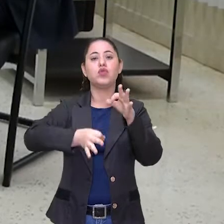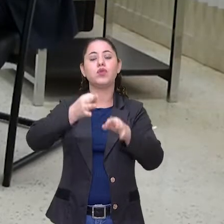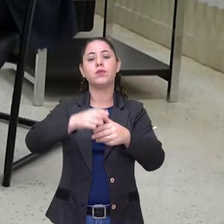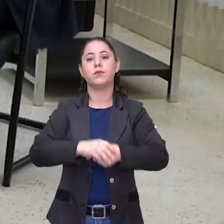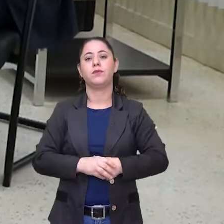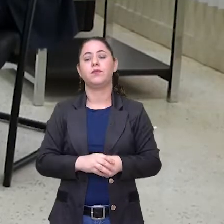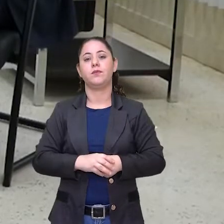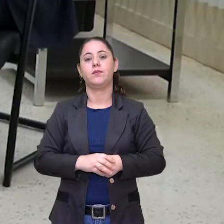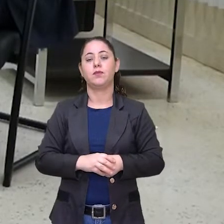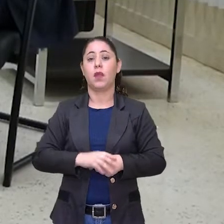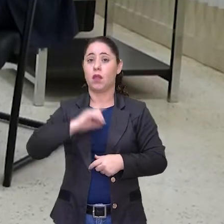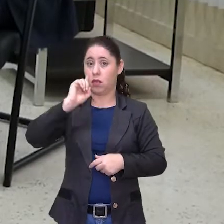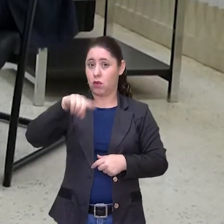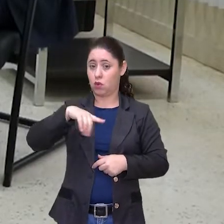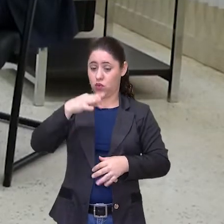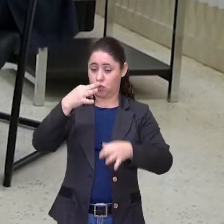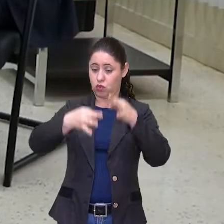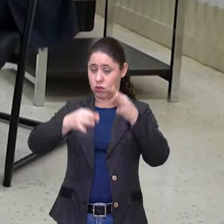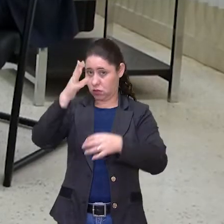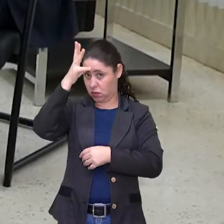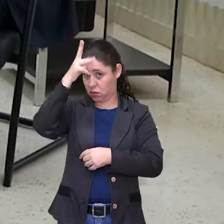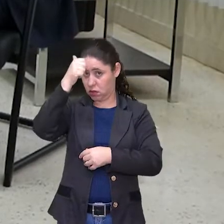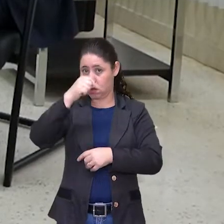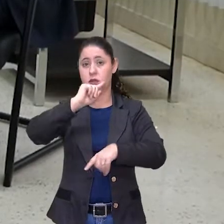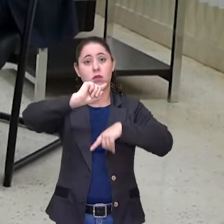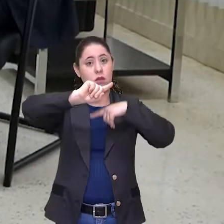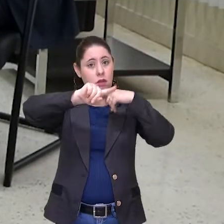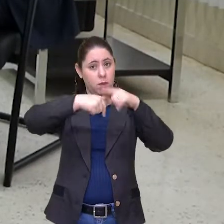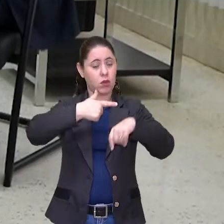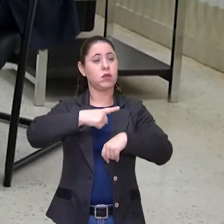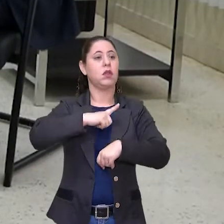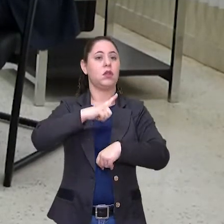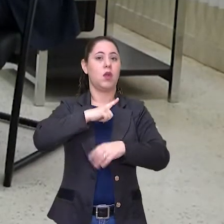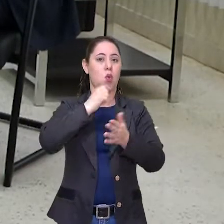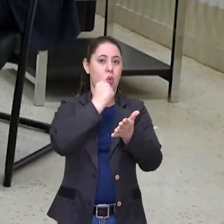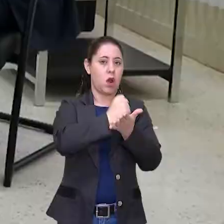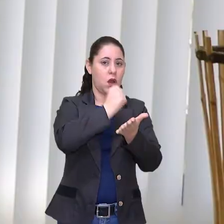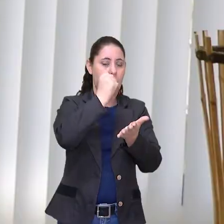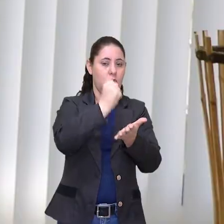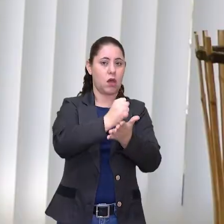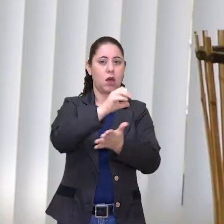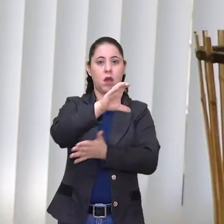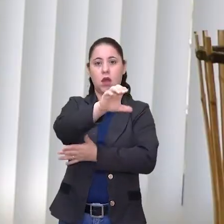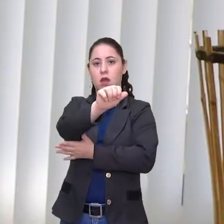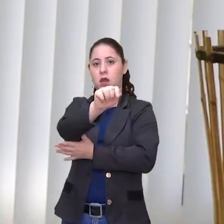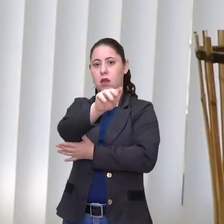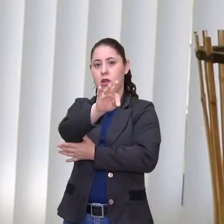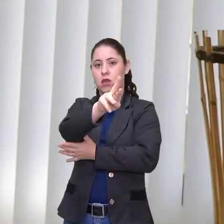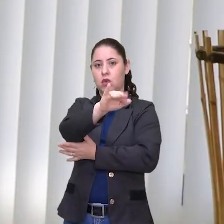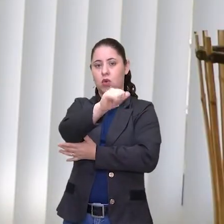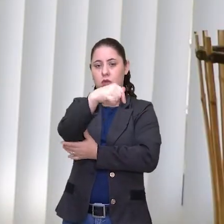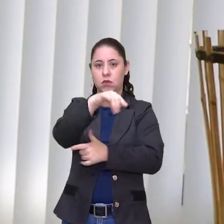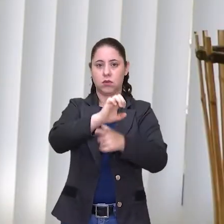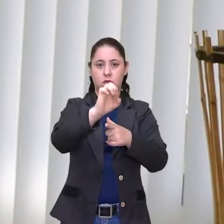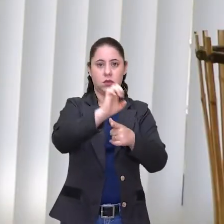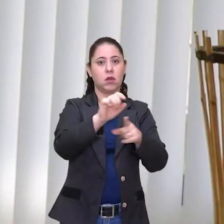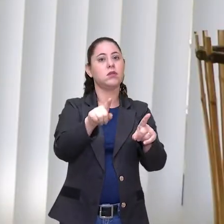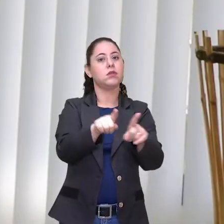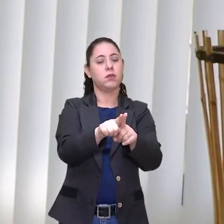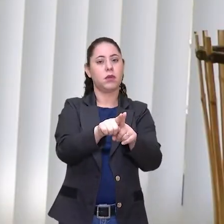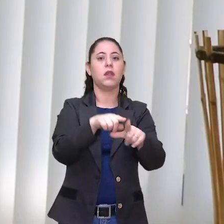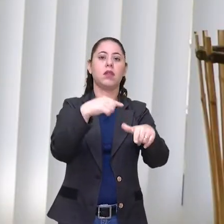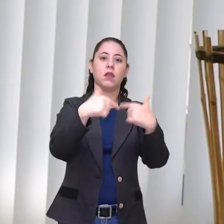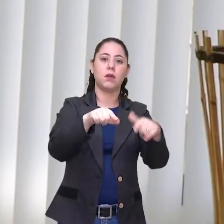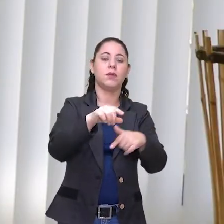judiciais? Como eu disse, após a decisão do magistrado, há uma atuação do seu cartório, da sua serventia. Aqui no nosso estado